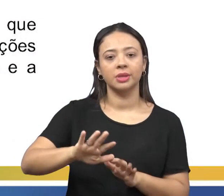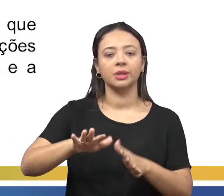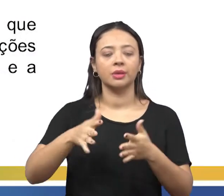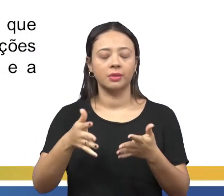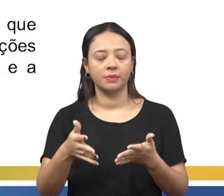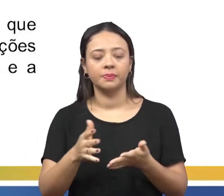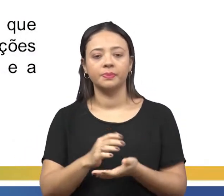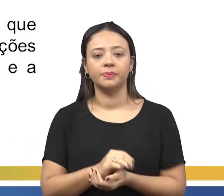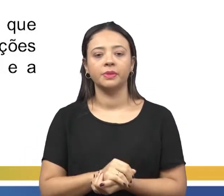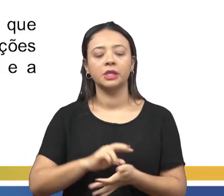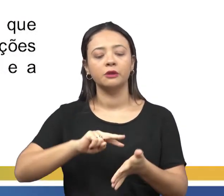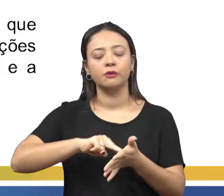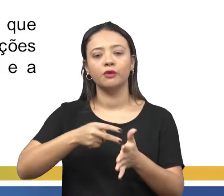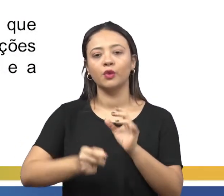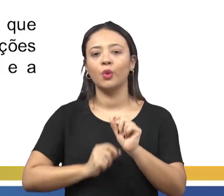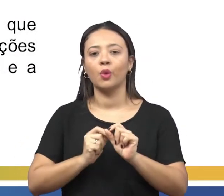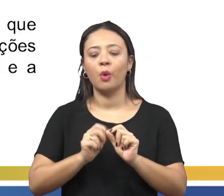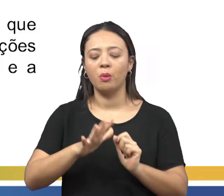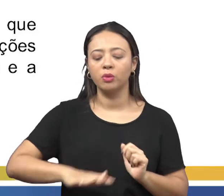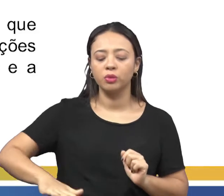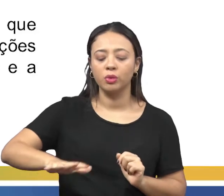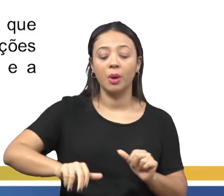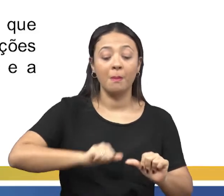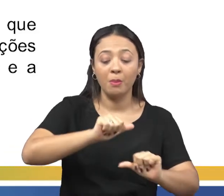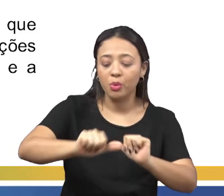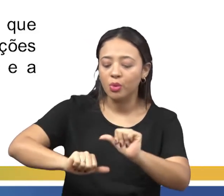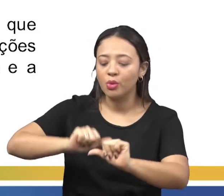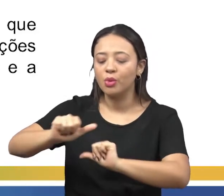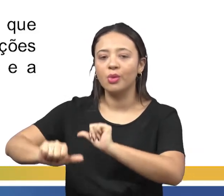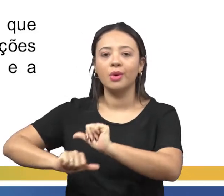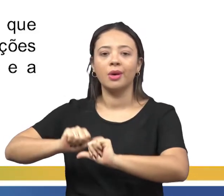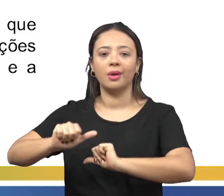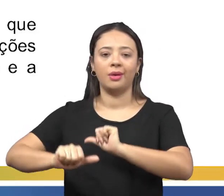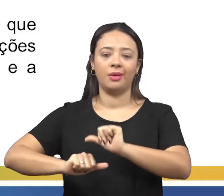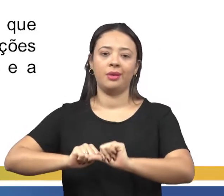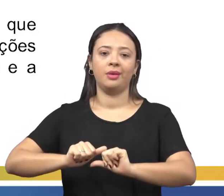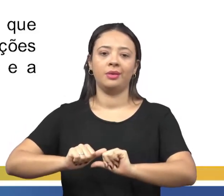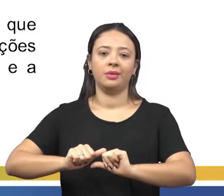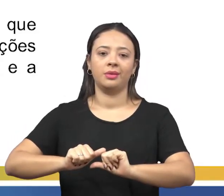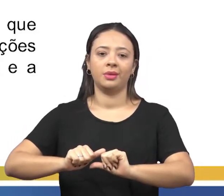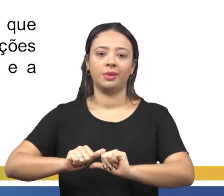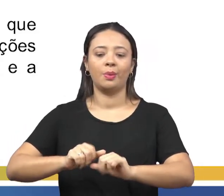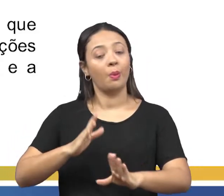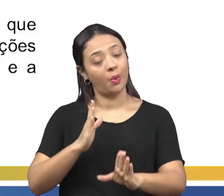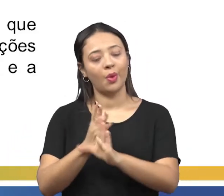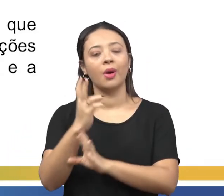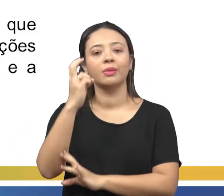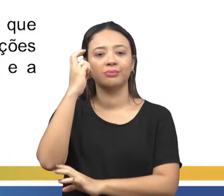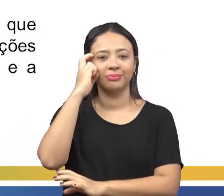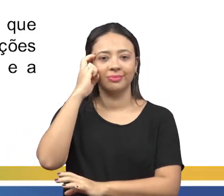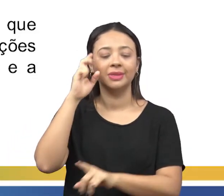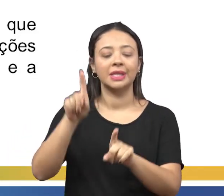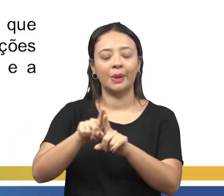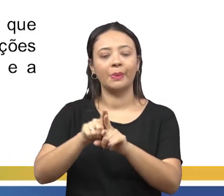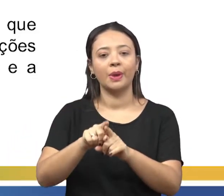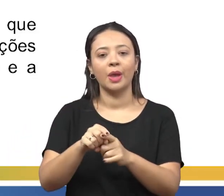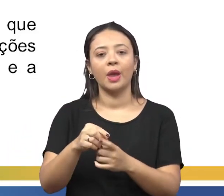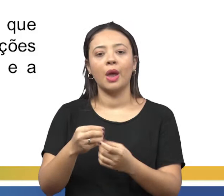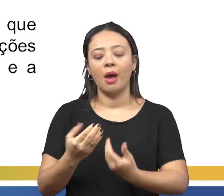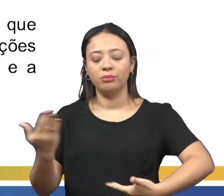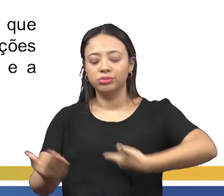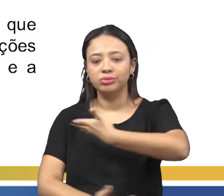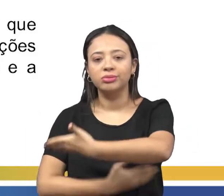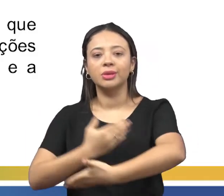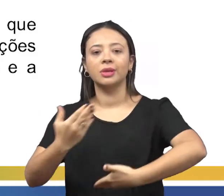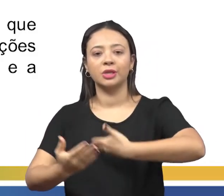um tipo de uma paisagem modificada, que foi apresentada por um sistema cultural, por meio das relações estabelecidas